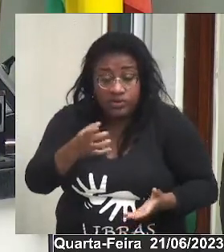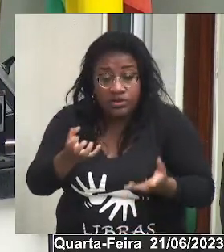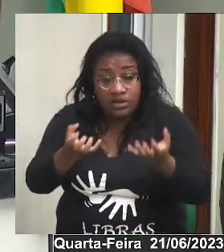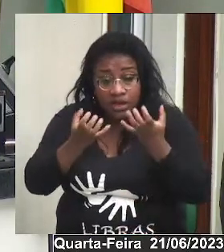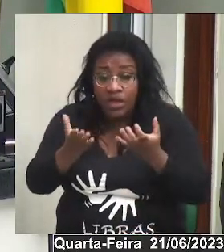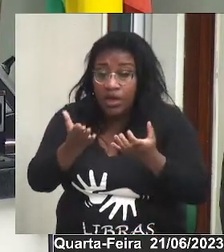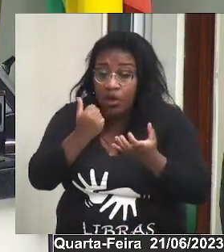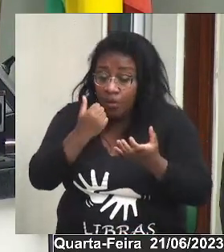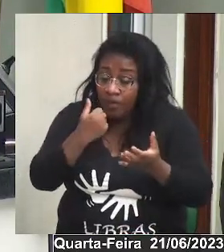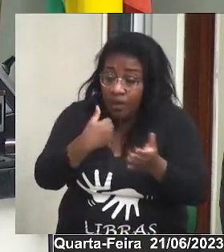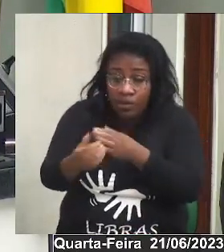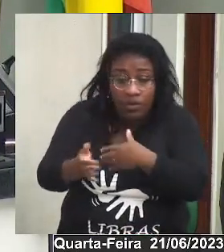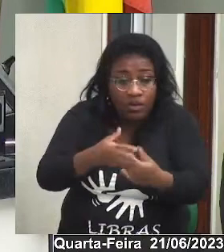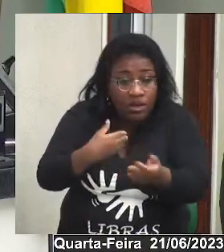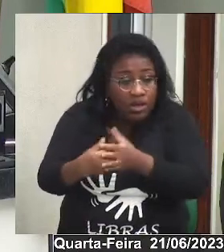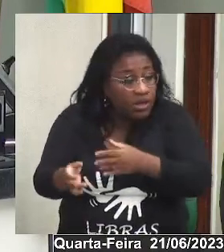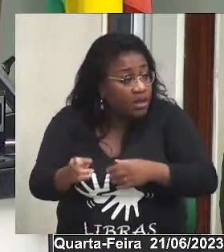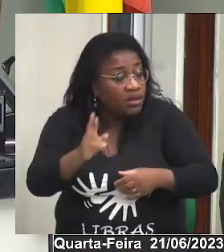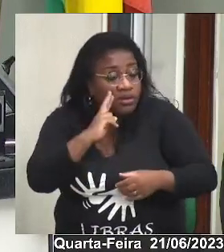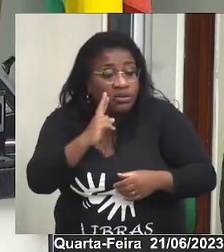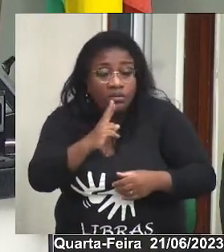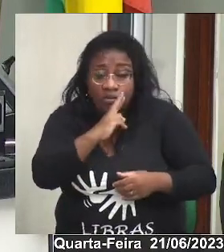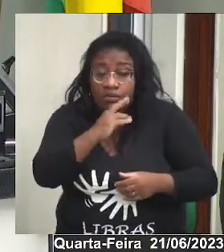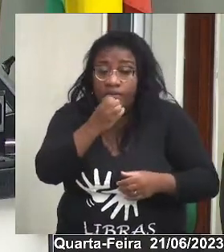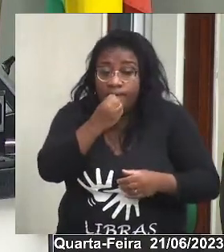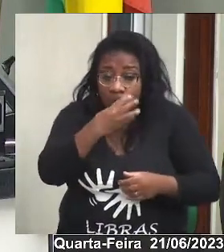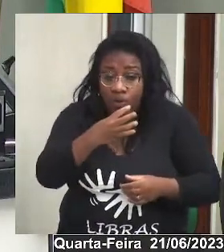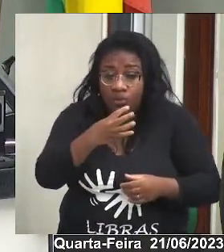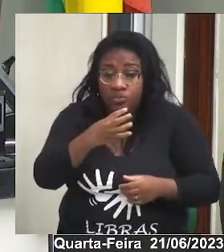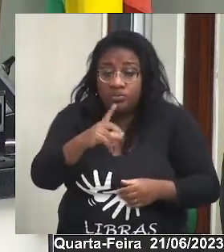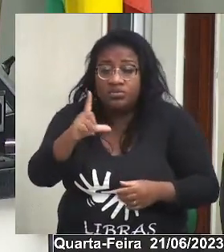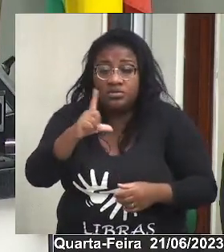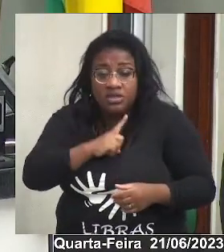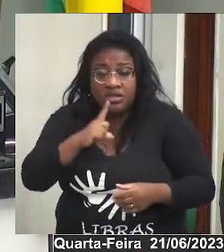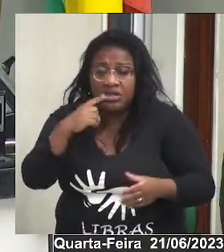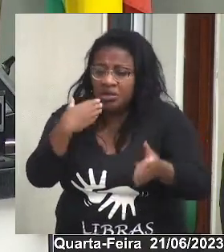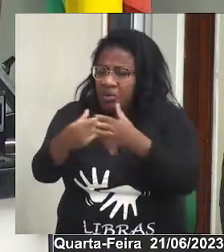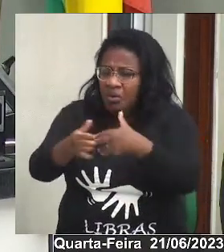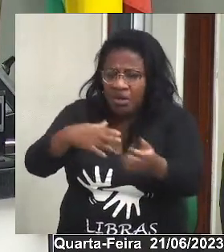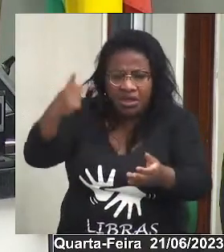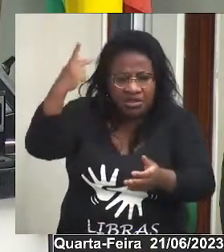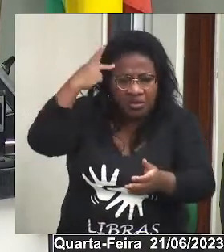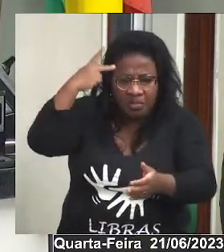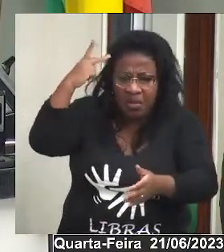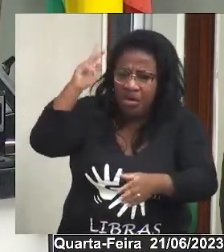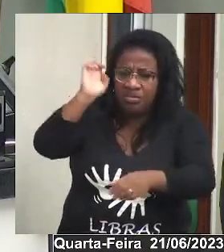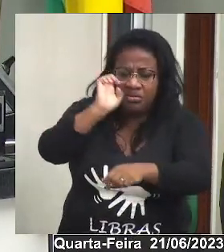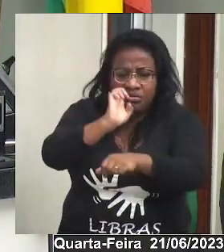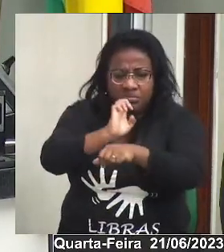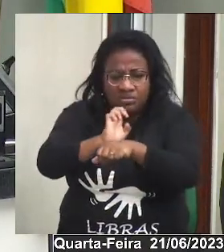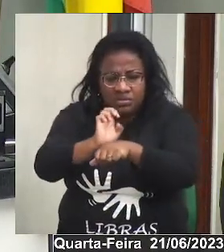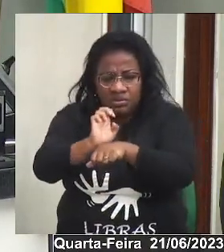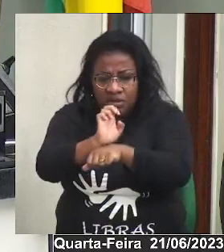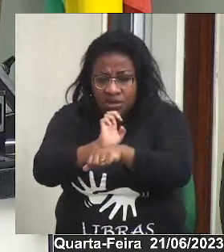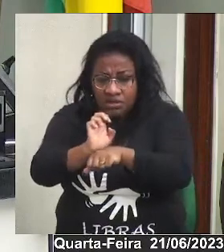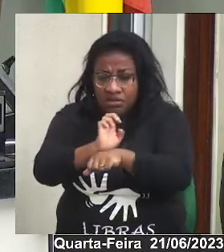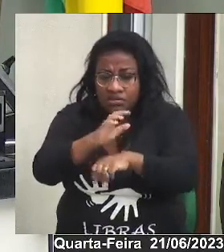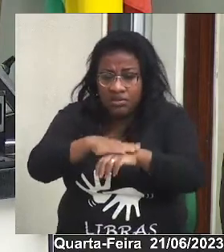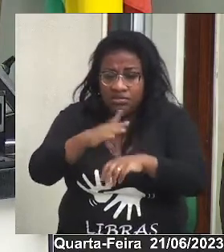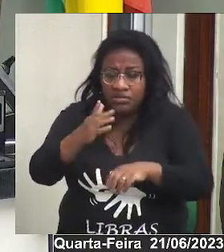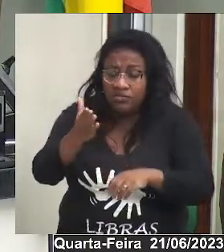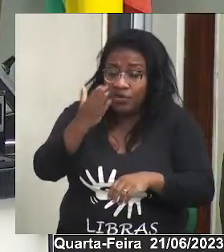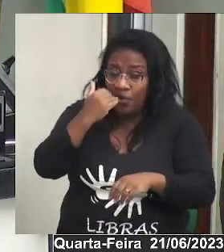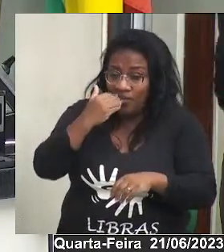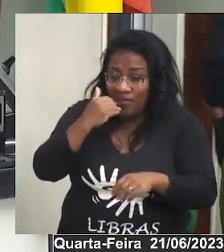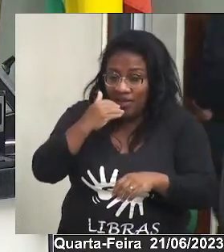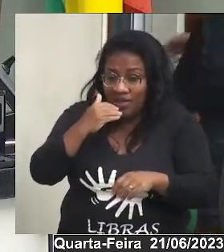quiser comer em qualquer restaurante bom, você encontra em São Paulo, em qualquer lugar. Mas hoje, se a